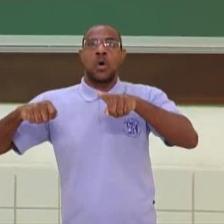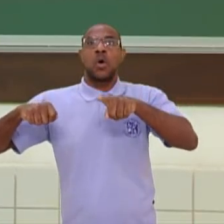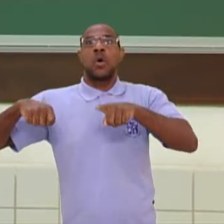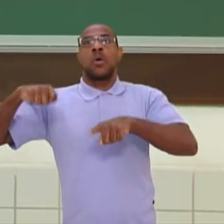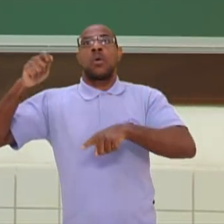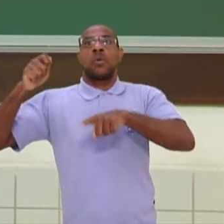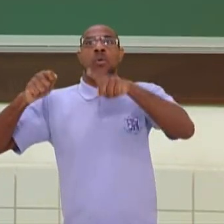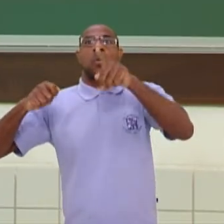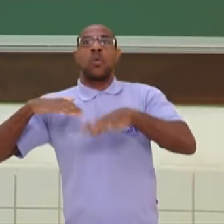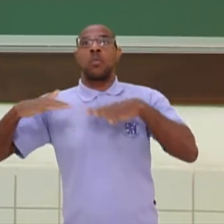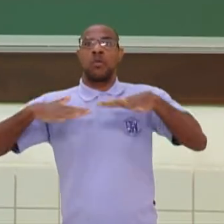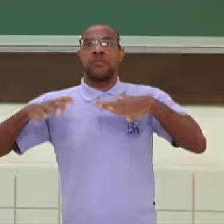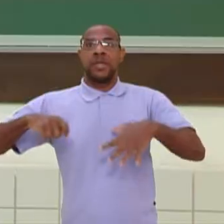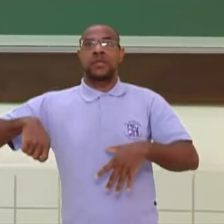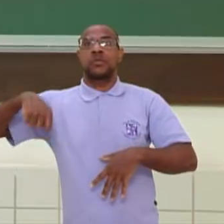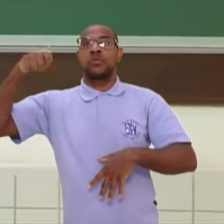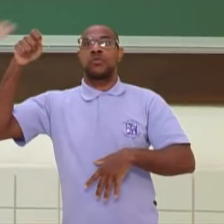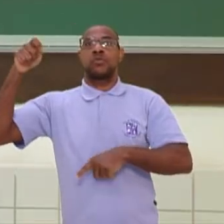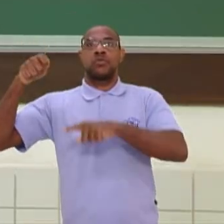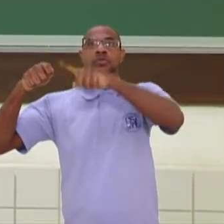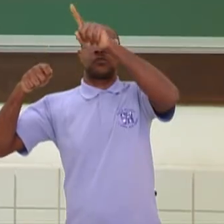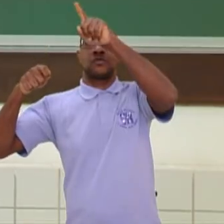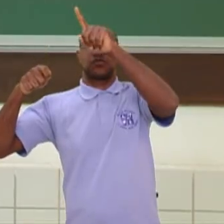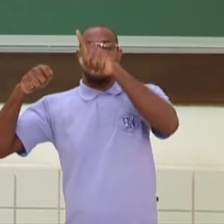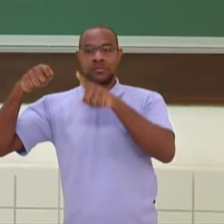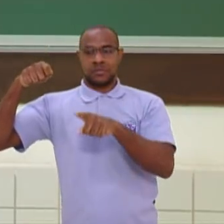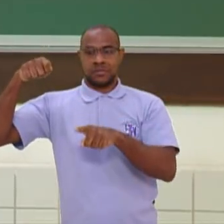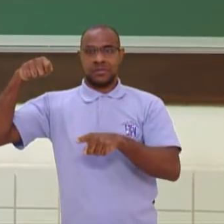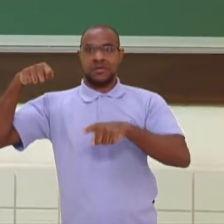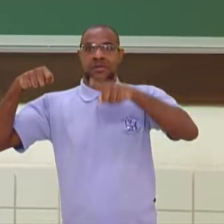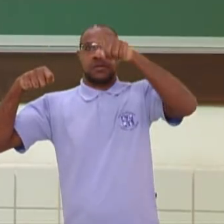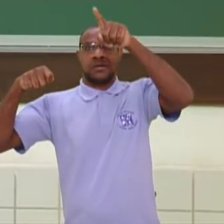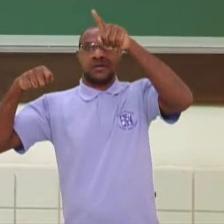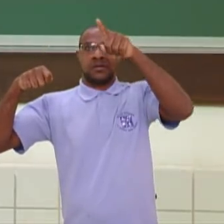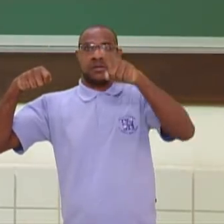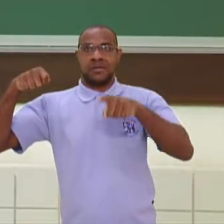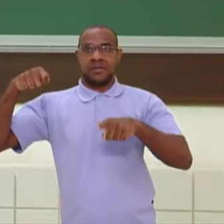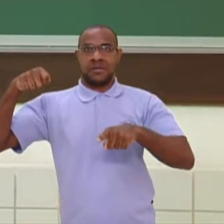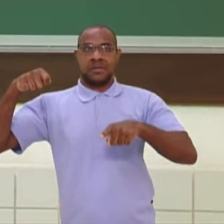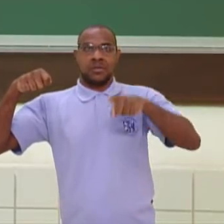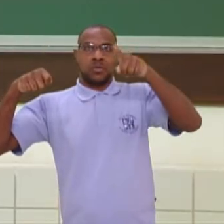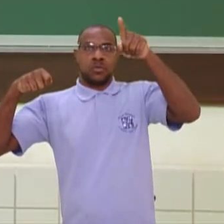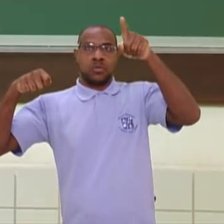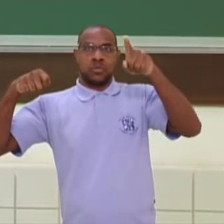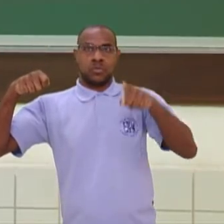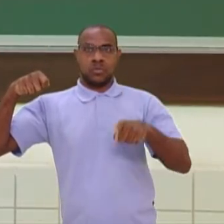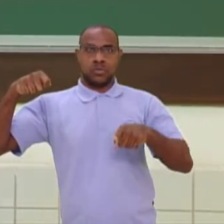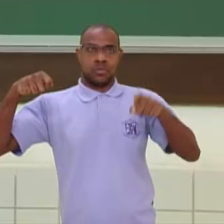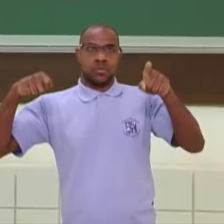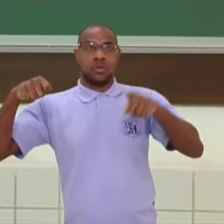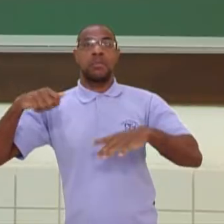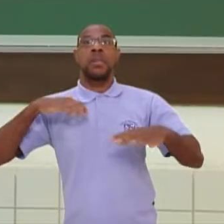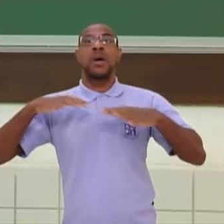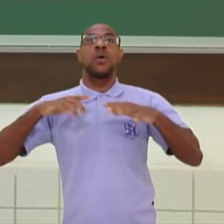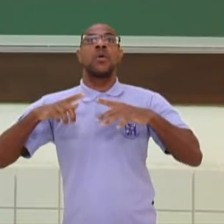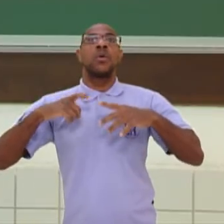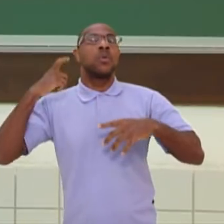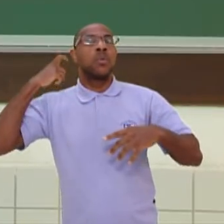na vertical e o deslocamento flui na horizontal. Então, isso é a caracterização que temos ali. Já uma